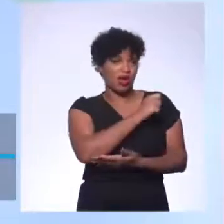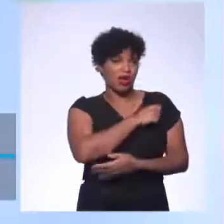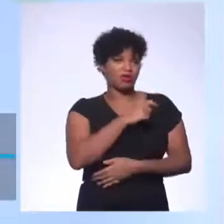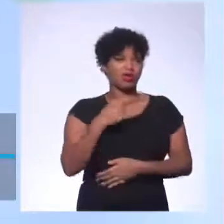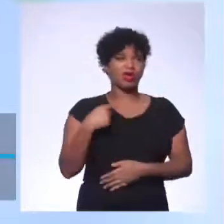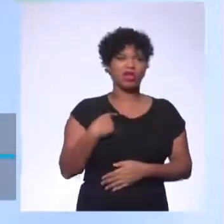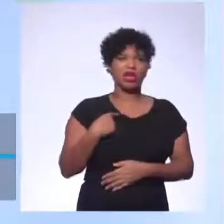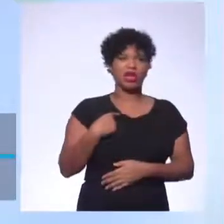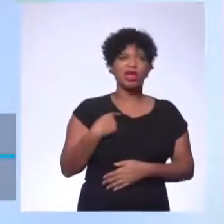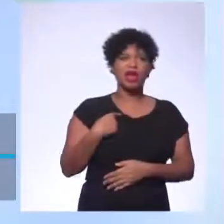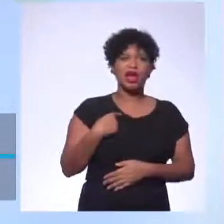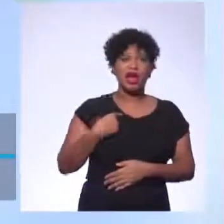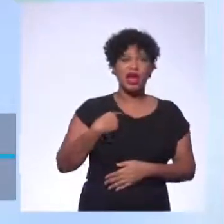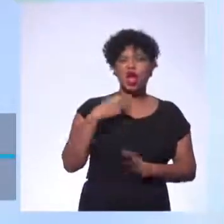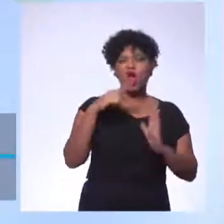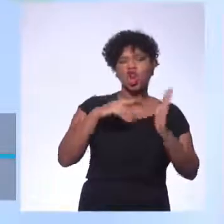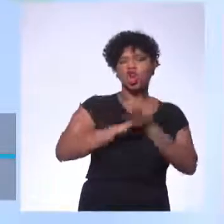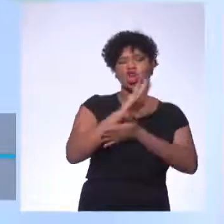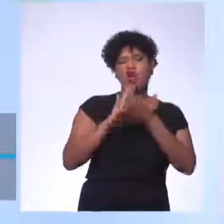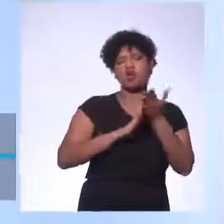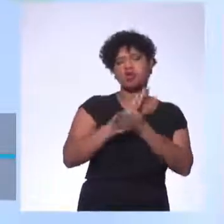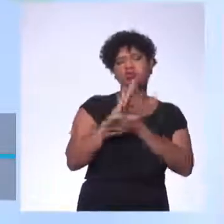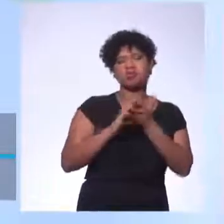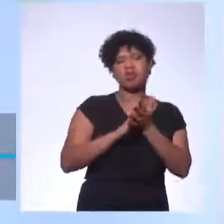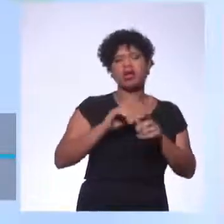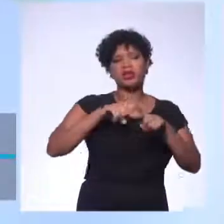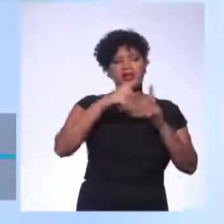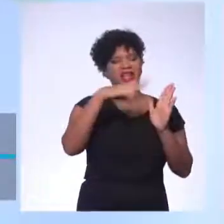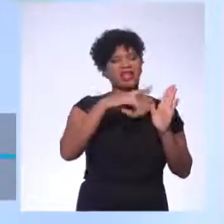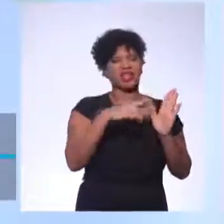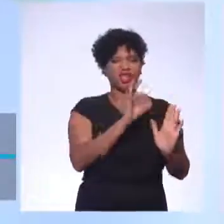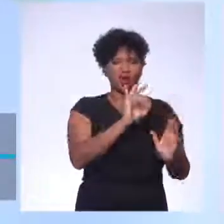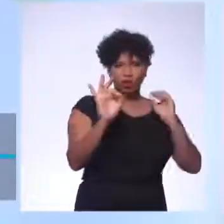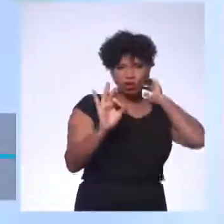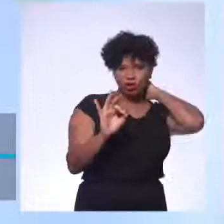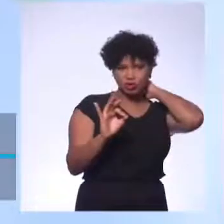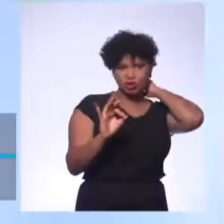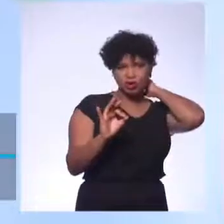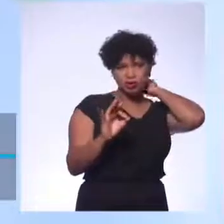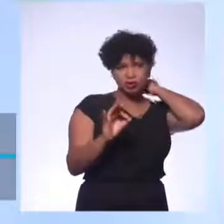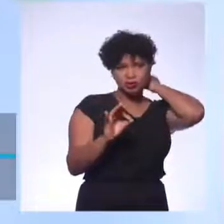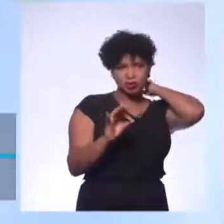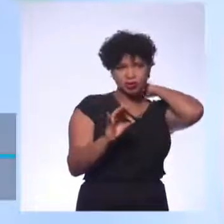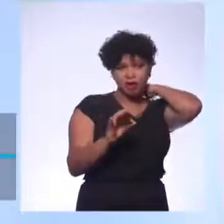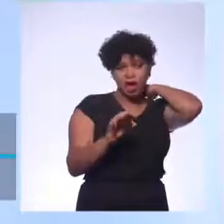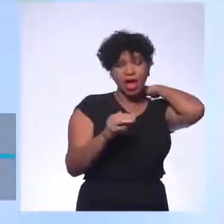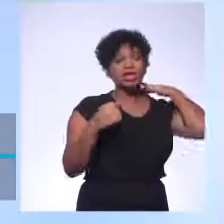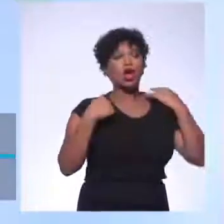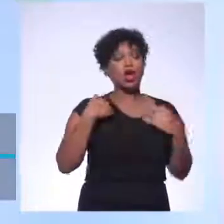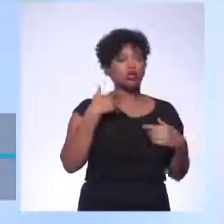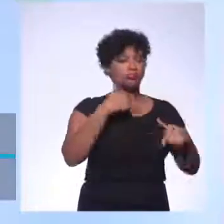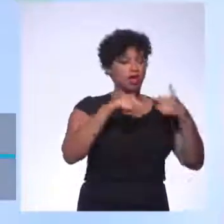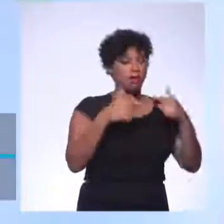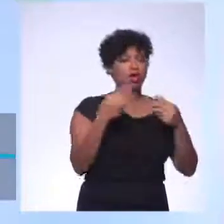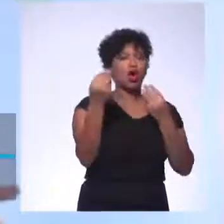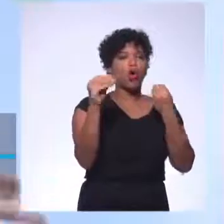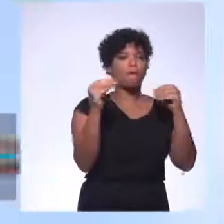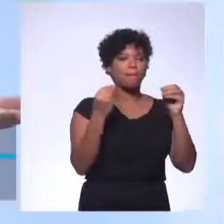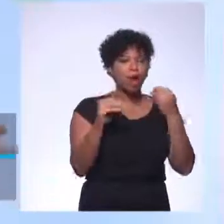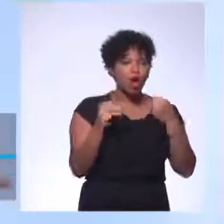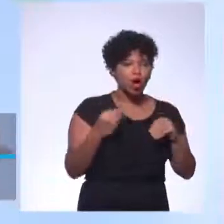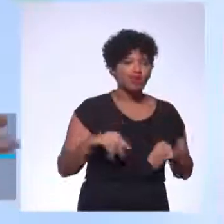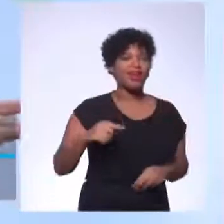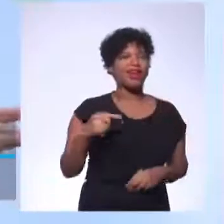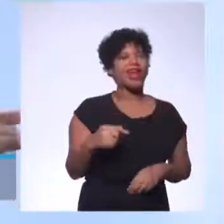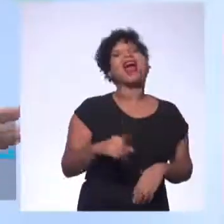tirava nota boa. Eu falei, não. Tem alguma coisa errada. Ah, não, professor, eu trabalho para um blog e tal, então eu tenho que produzir, eu tenho que ler. Então você